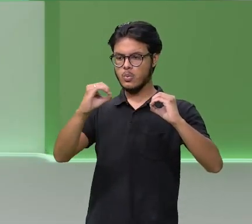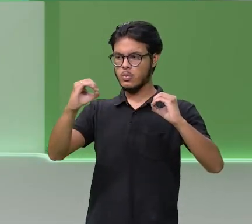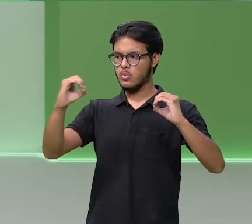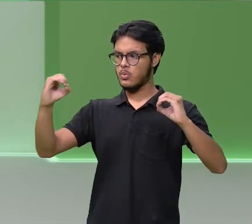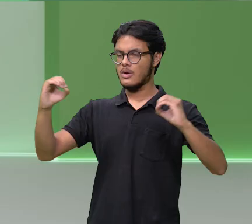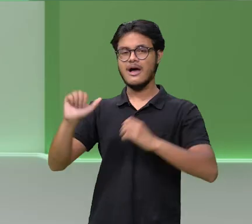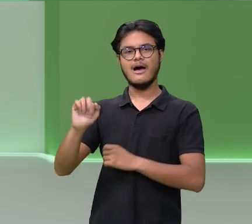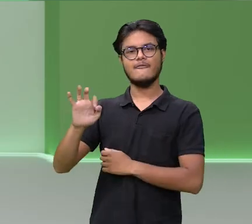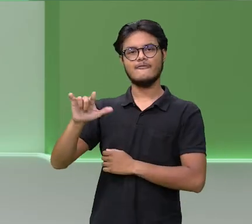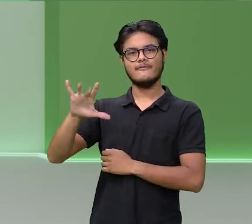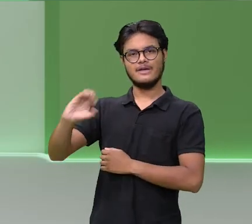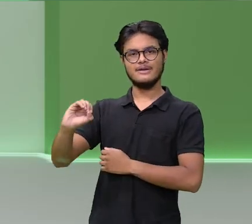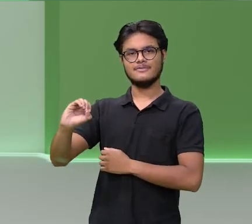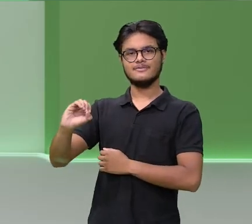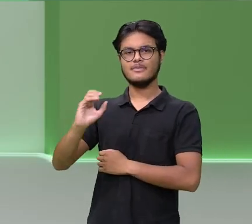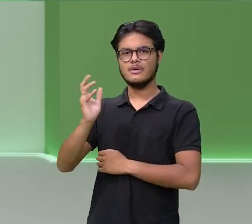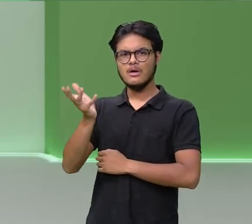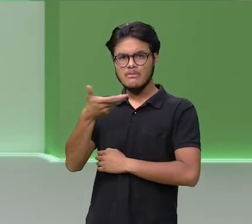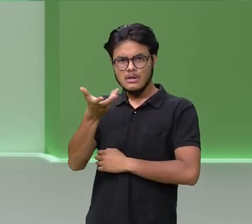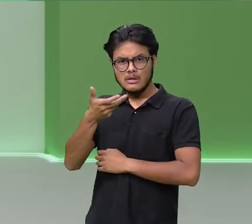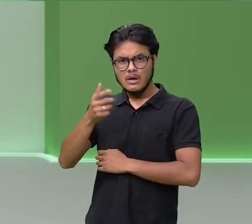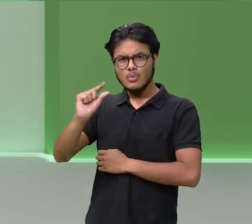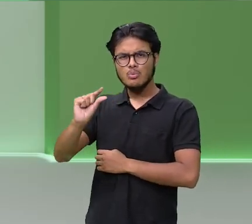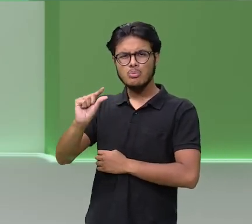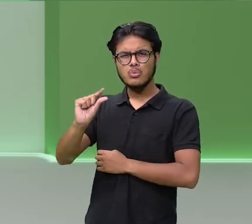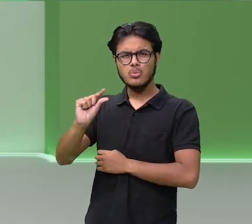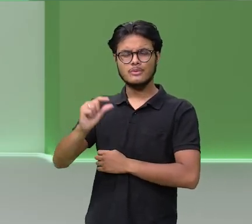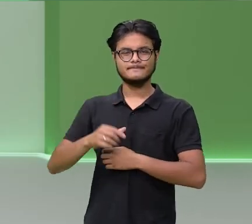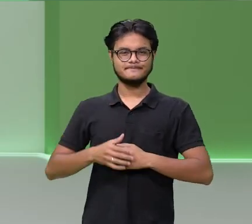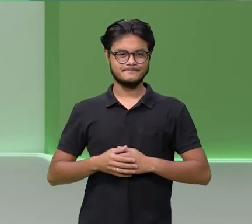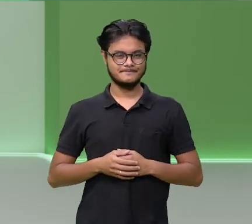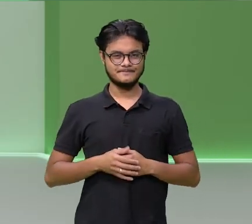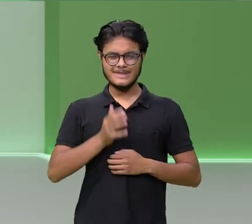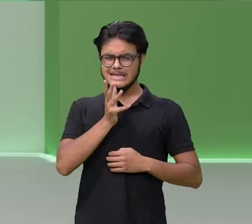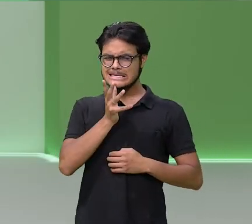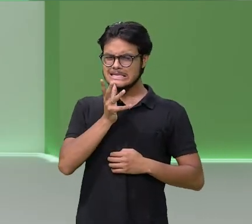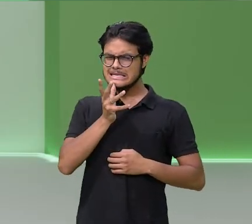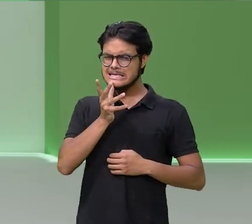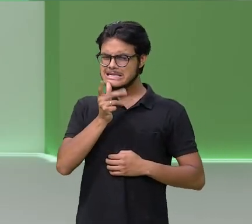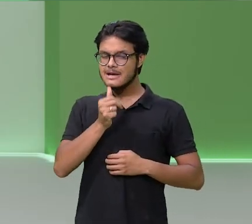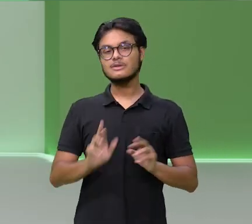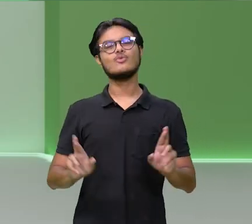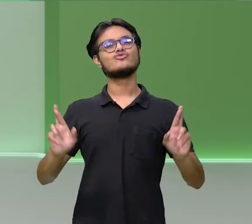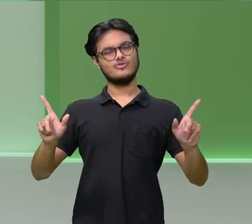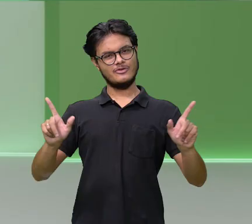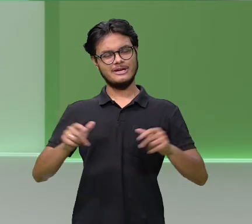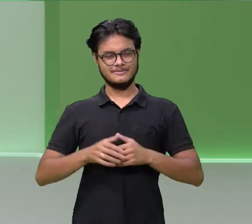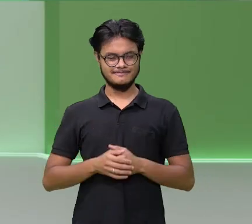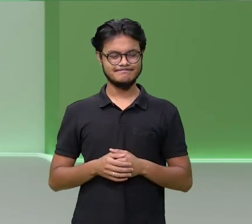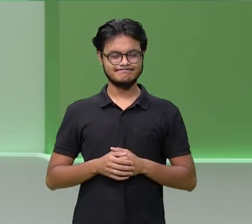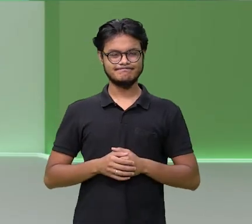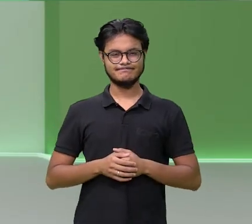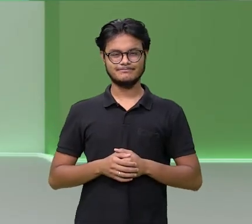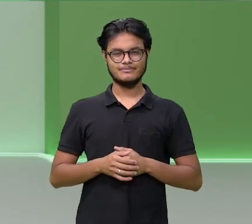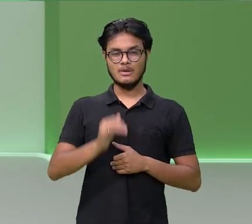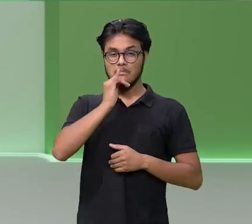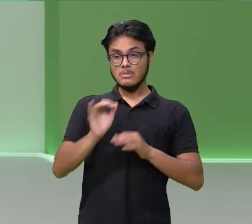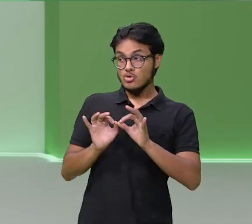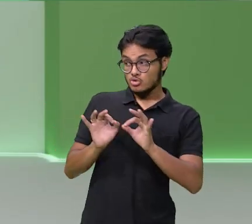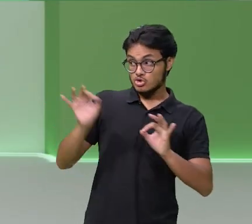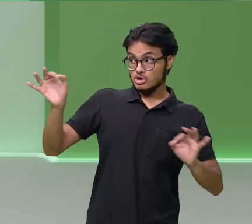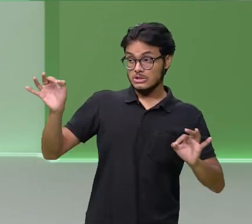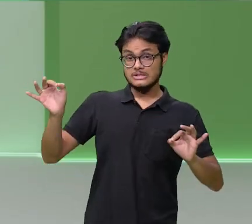o afélio, a velocidade mínima. Lembra sempre que é o contrário. Distância grande,